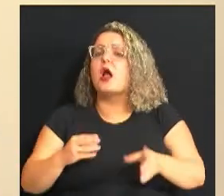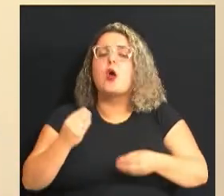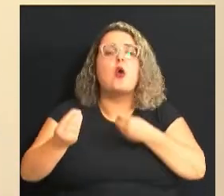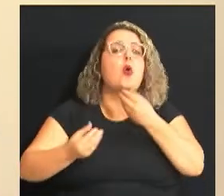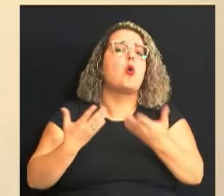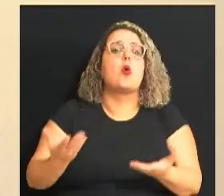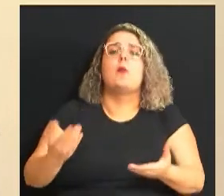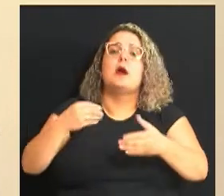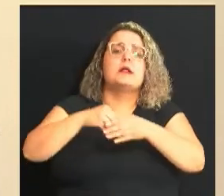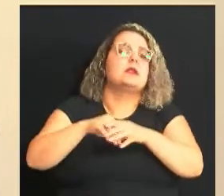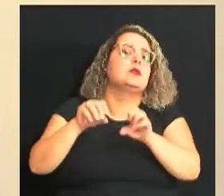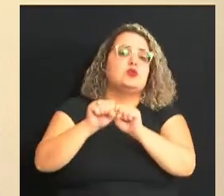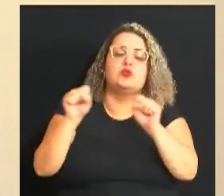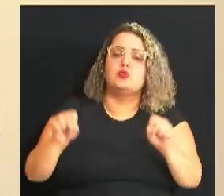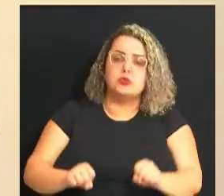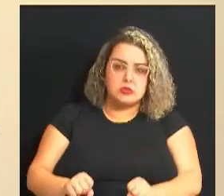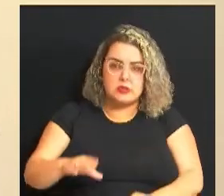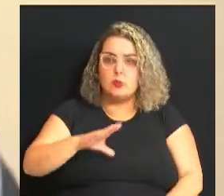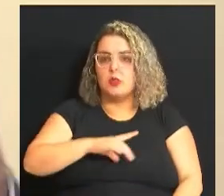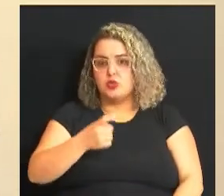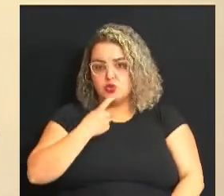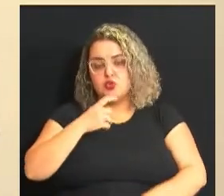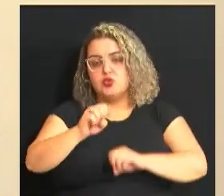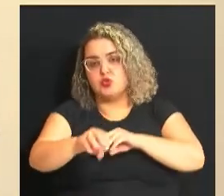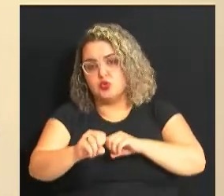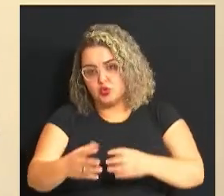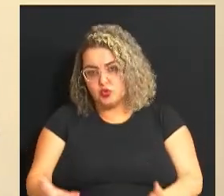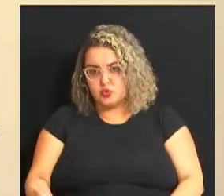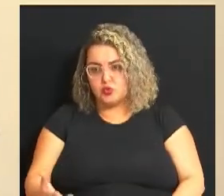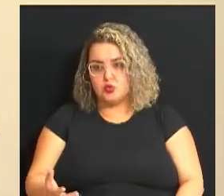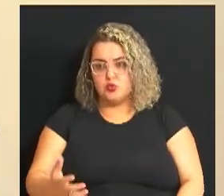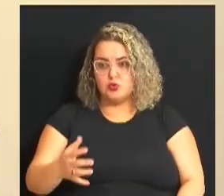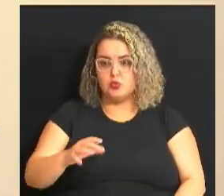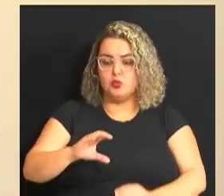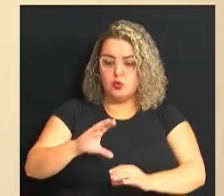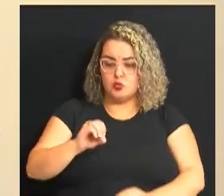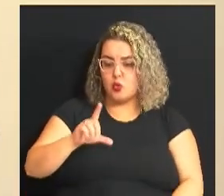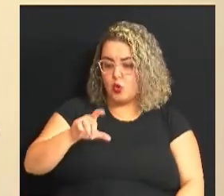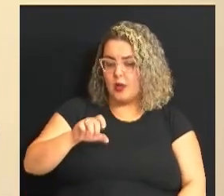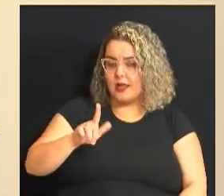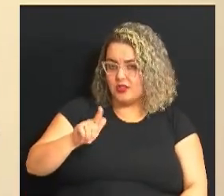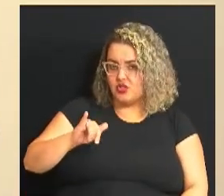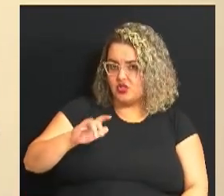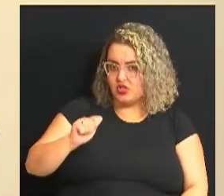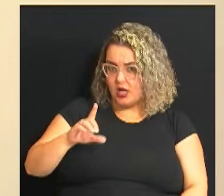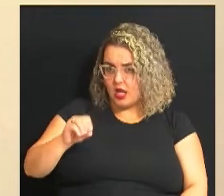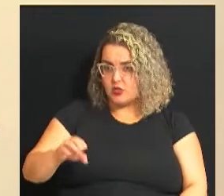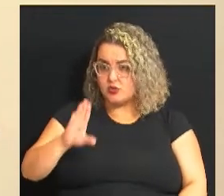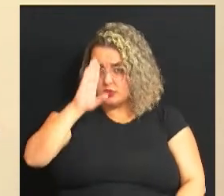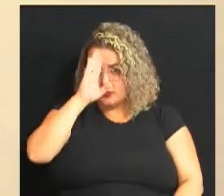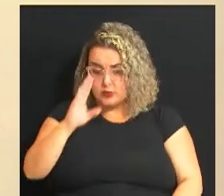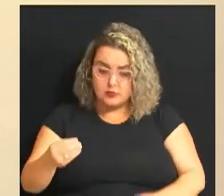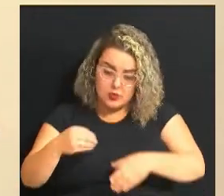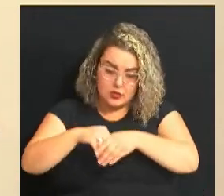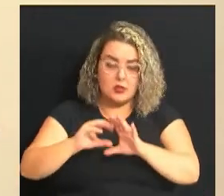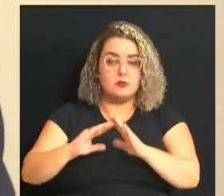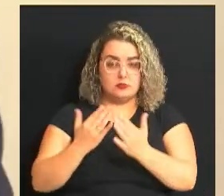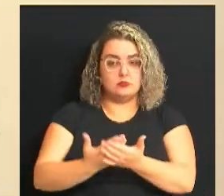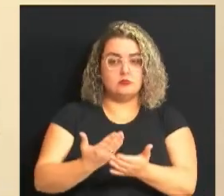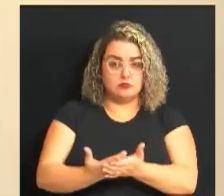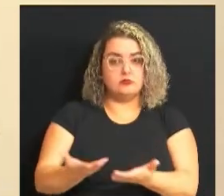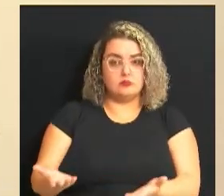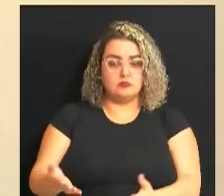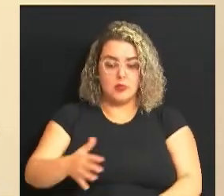dentro do sistema municipal de ensino, nos órgãos colegiados e, principalmente, nas escolas, né, nas unidades de